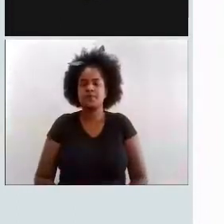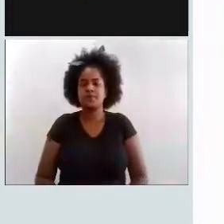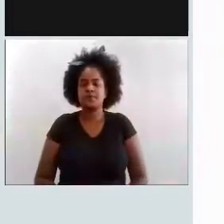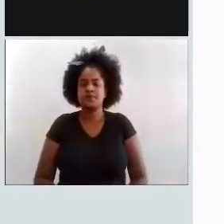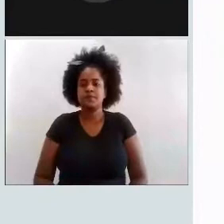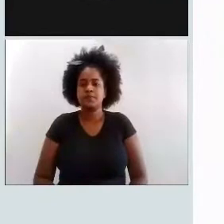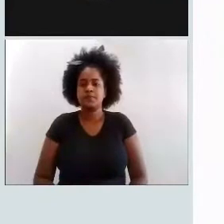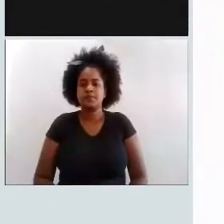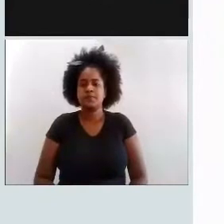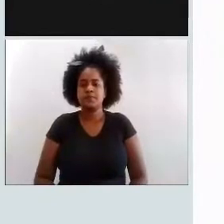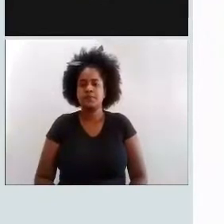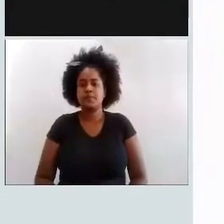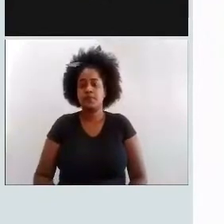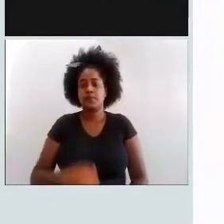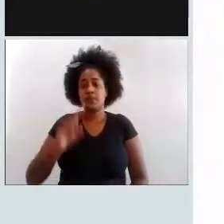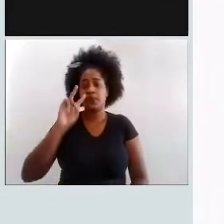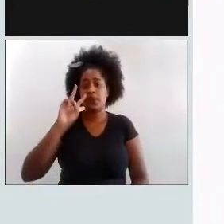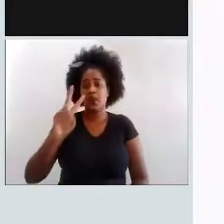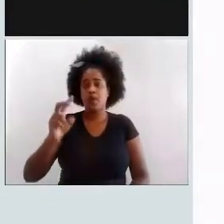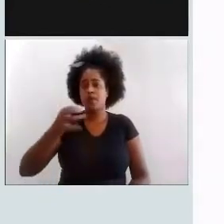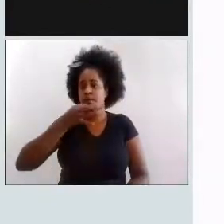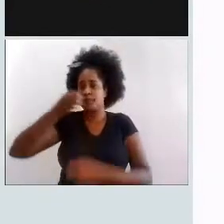Deixa eu olhar o chat de novo para ver se tem alguma dúvida.